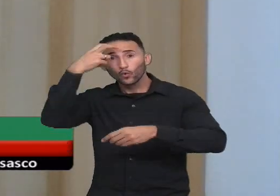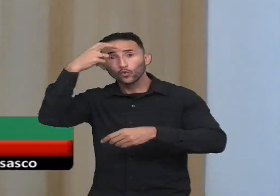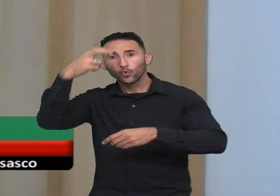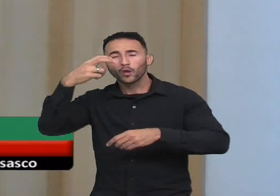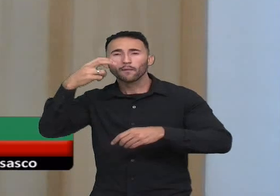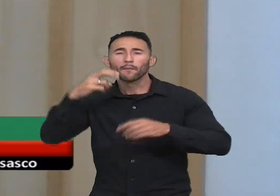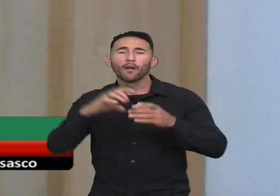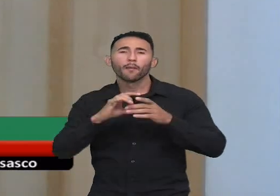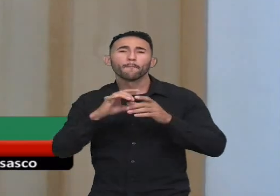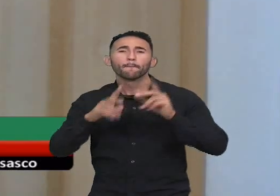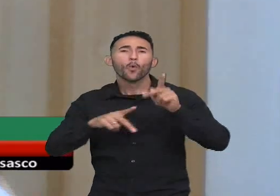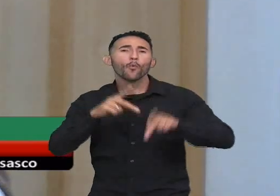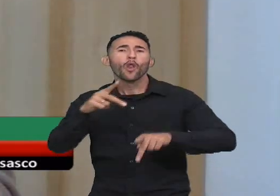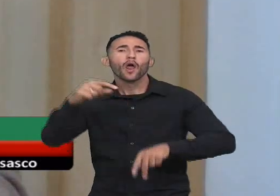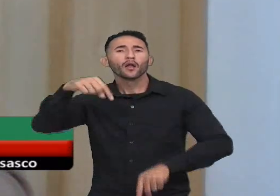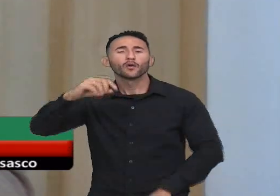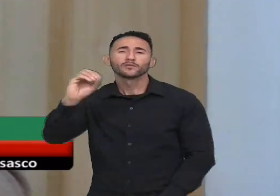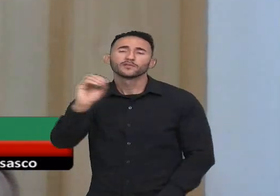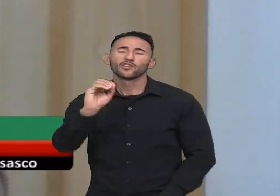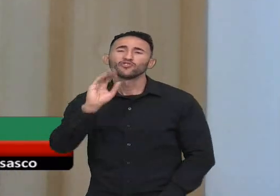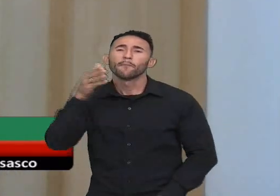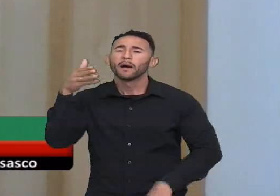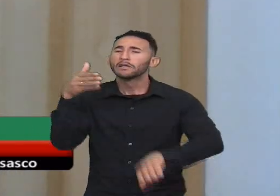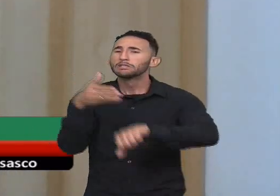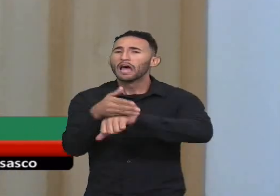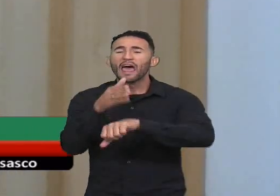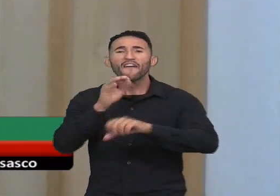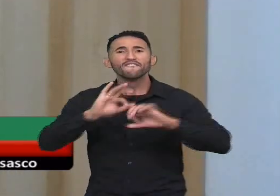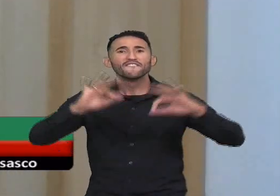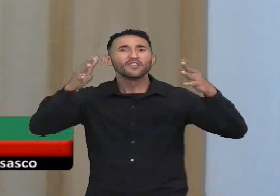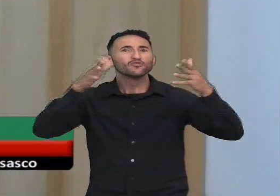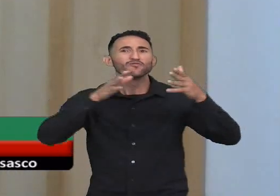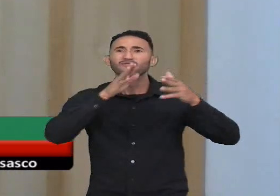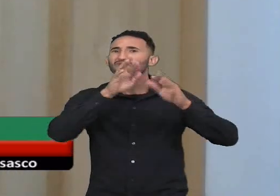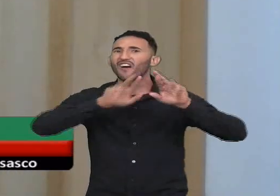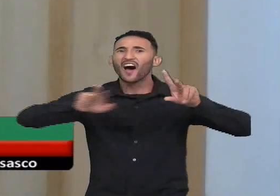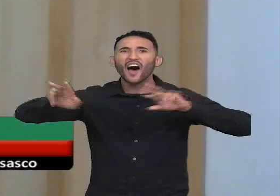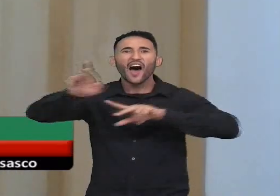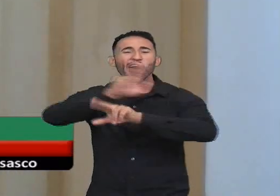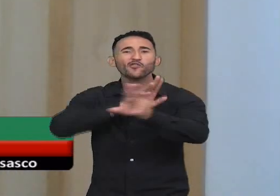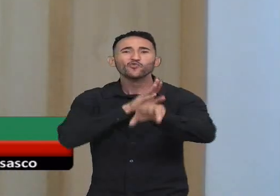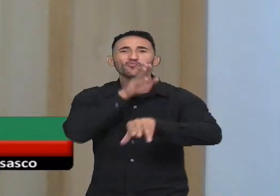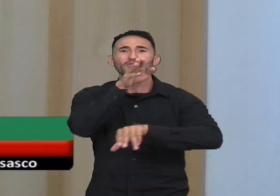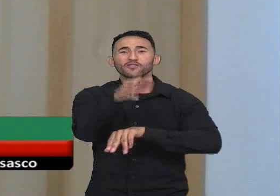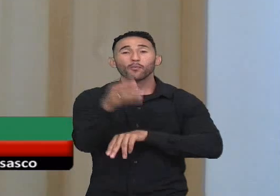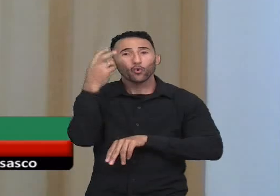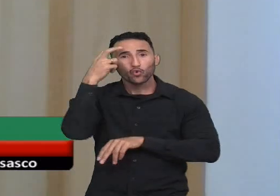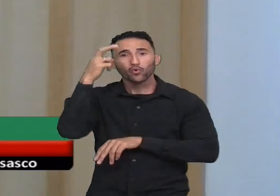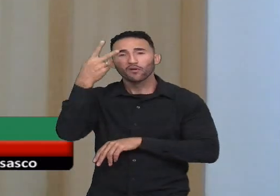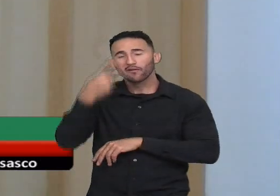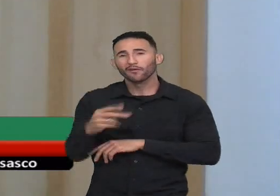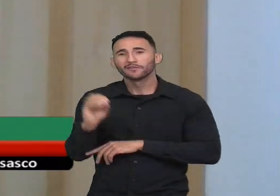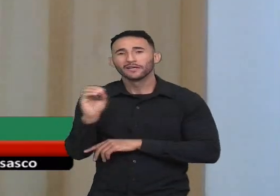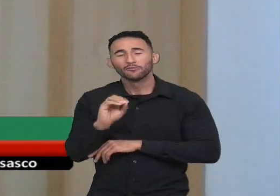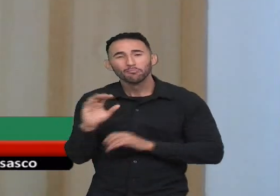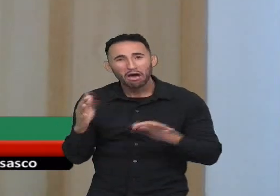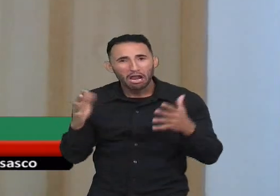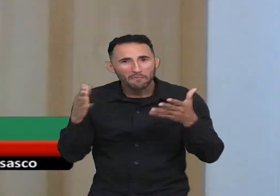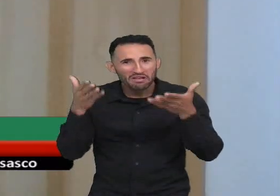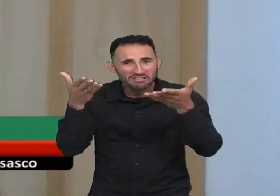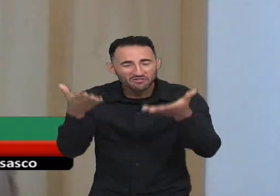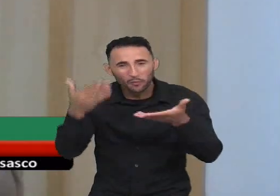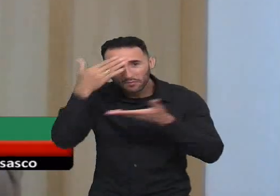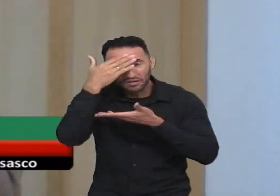Osasco. Participou e realizou de diversos eventos culturais na cidade de Osasco. Parabéns